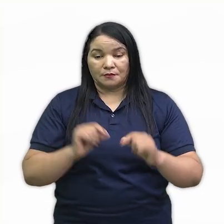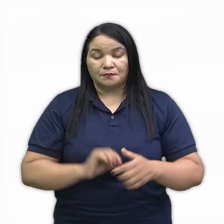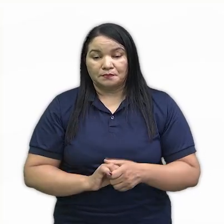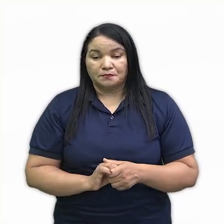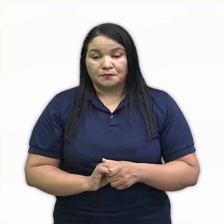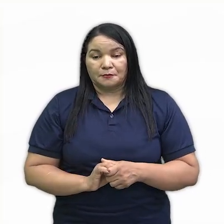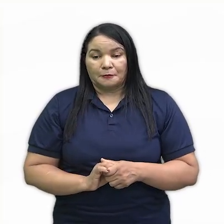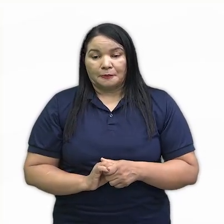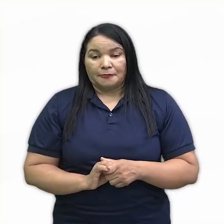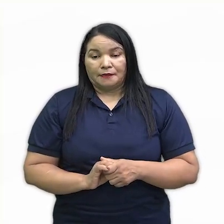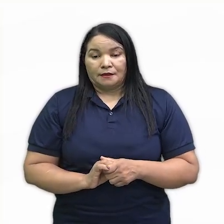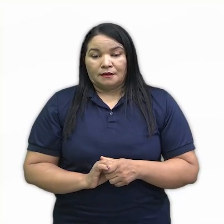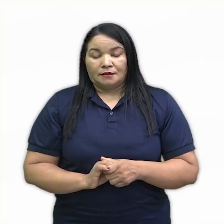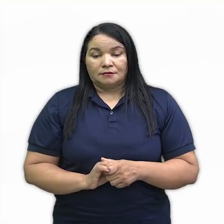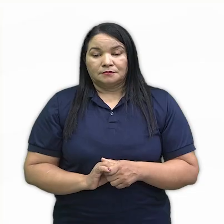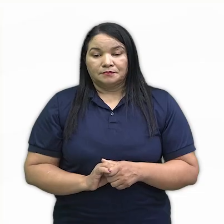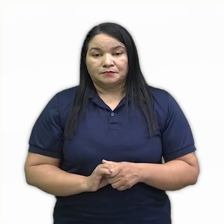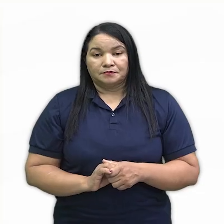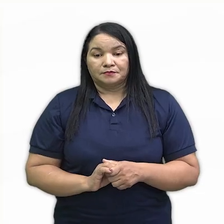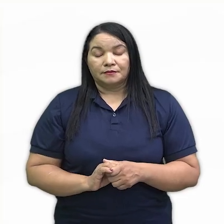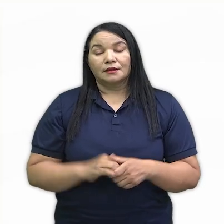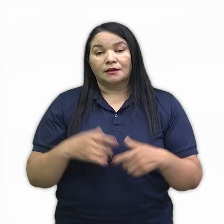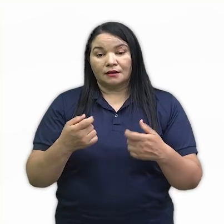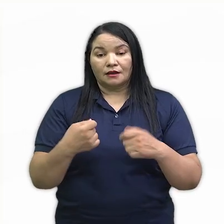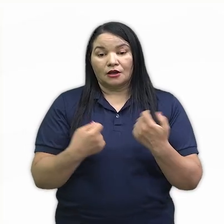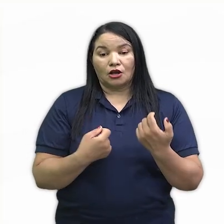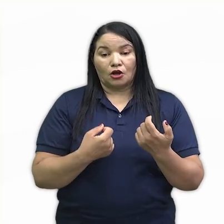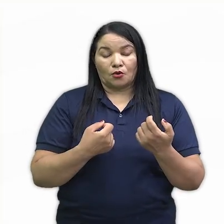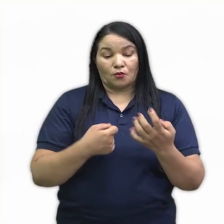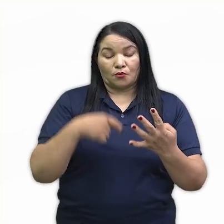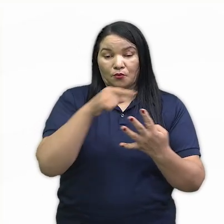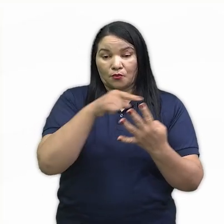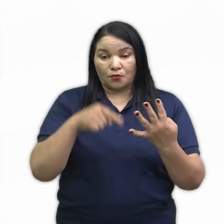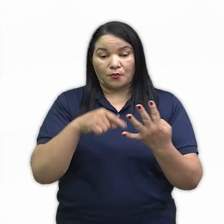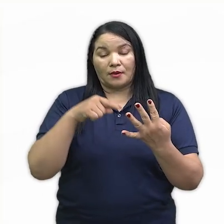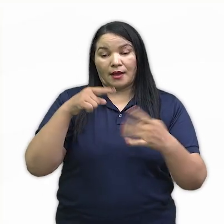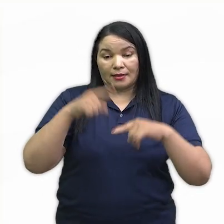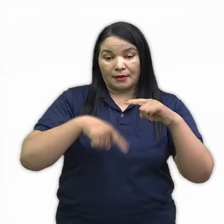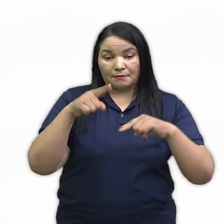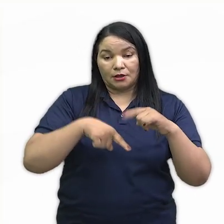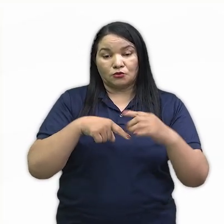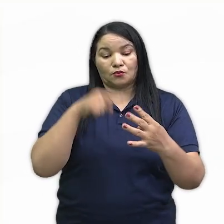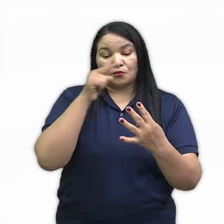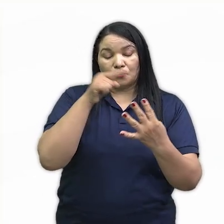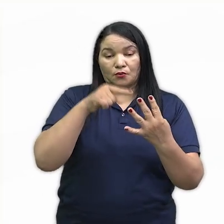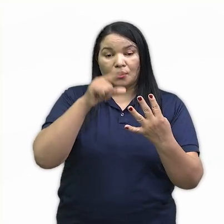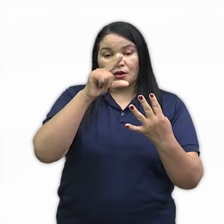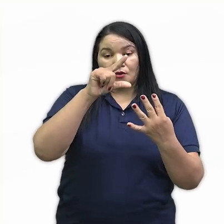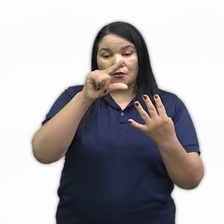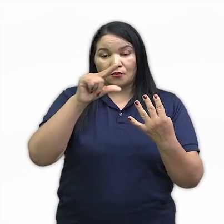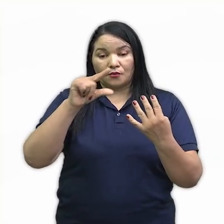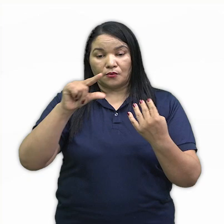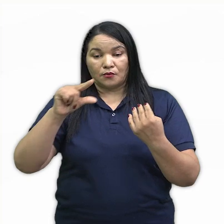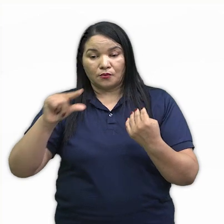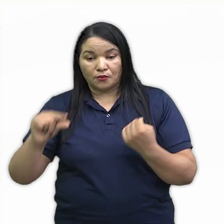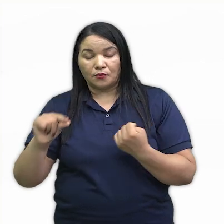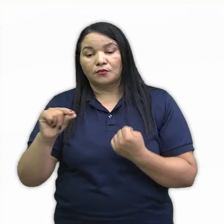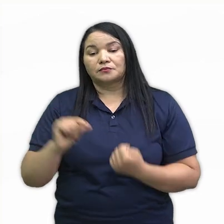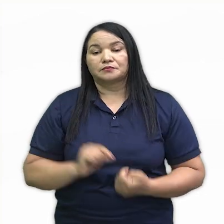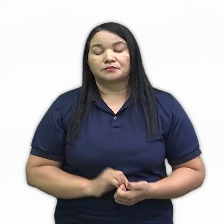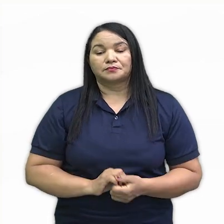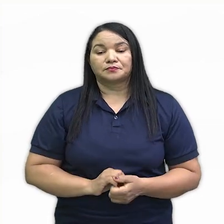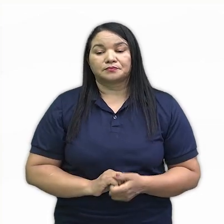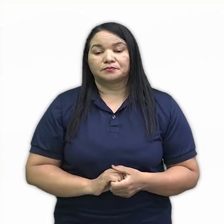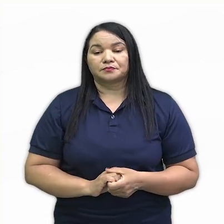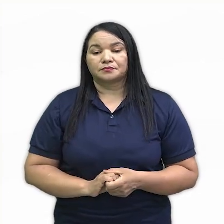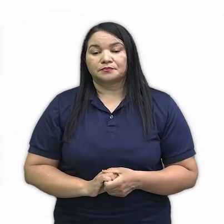Que faz com que ele seja aí decrescente, tá bom? Então olha só, para a gente obter isso, a